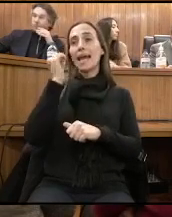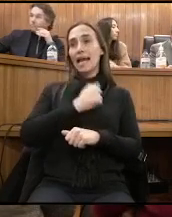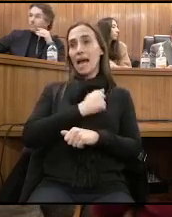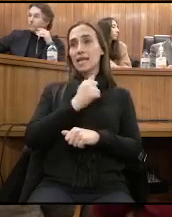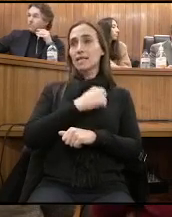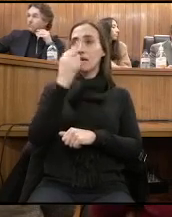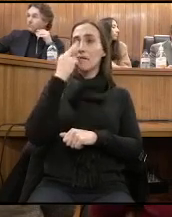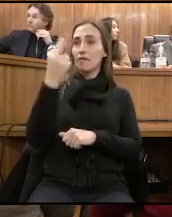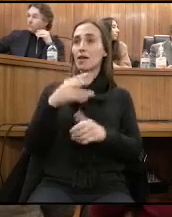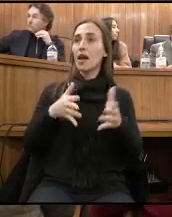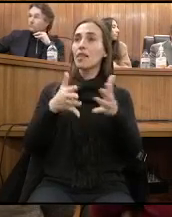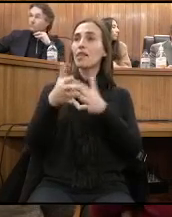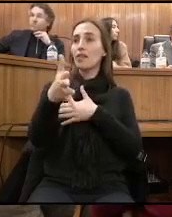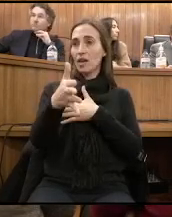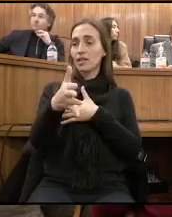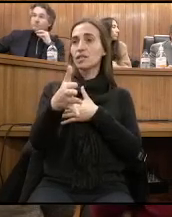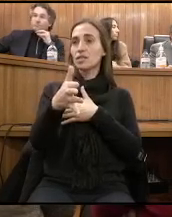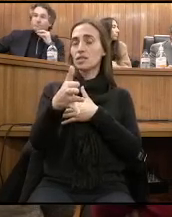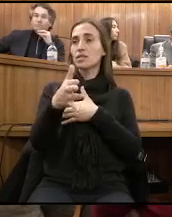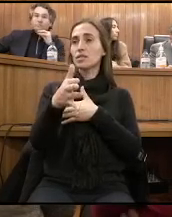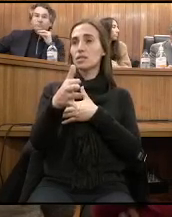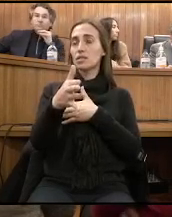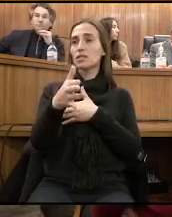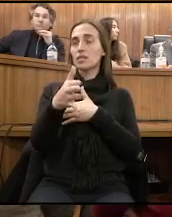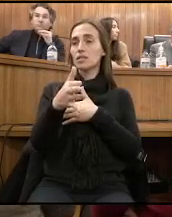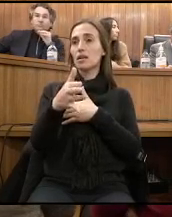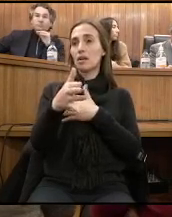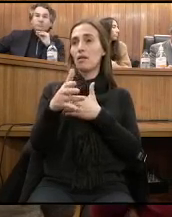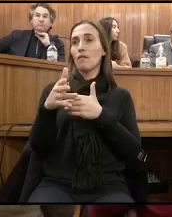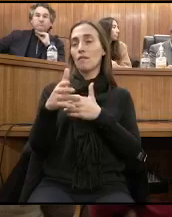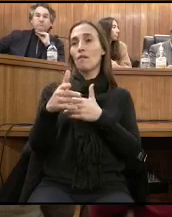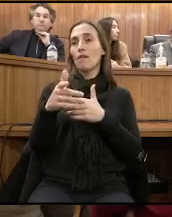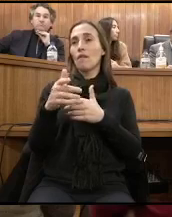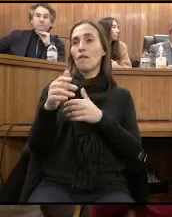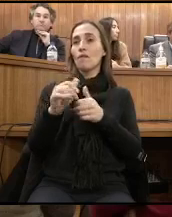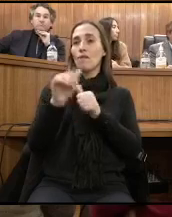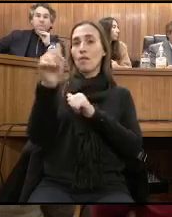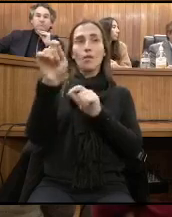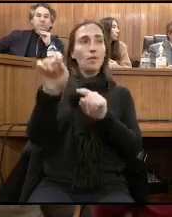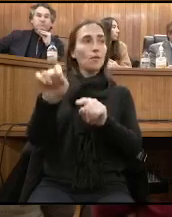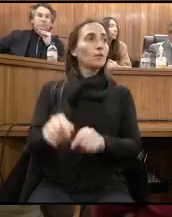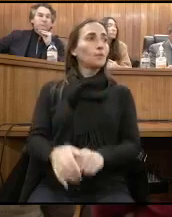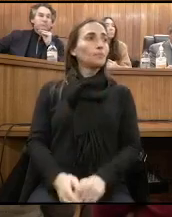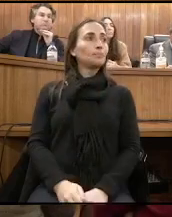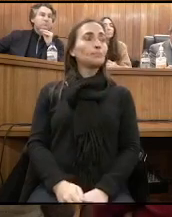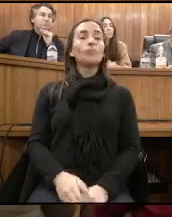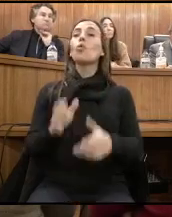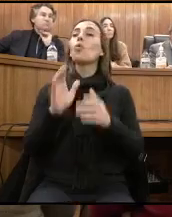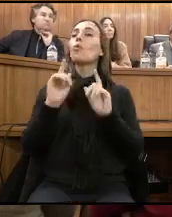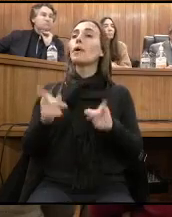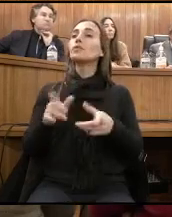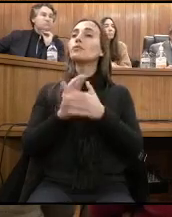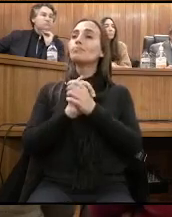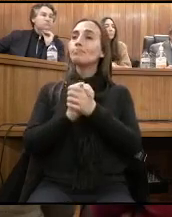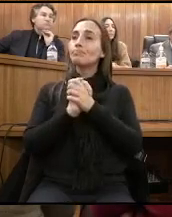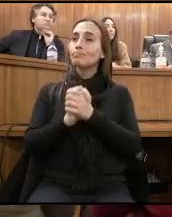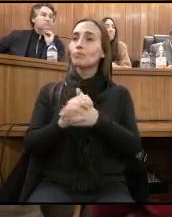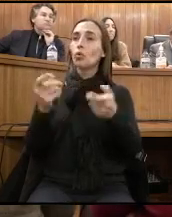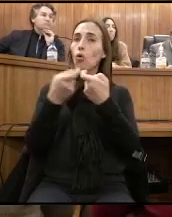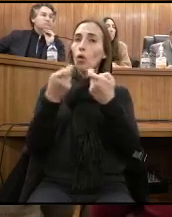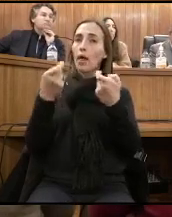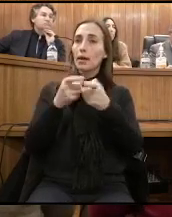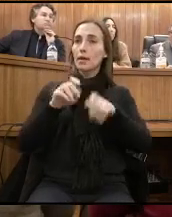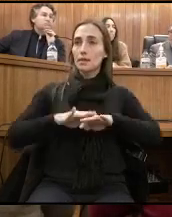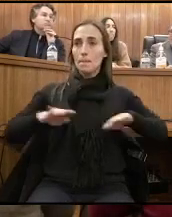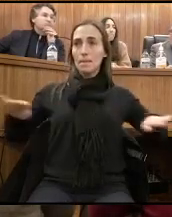através da comunicação dos meios audiovisuais. Começo por cumprimentar os colegas da